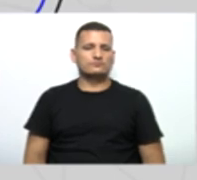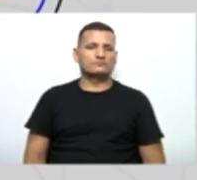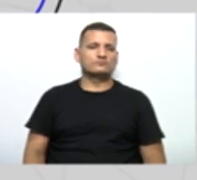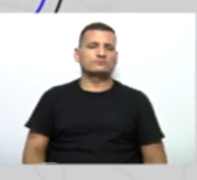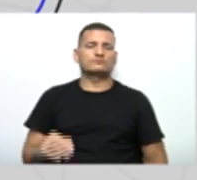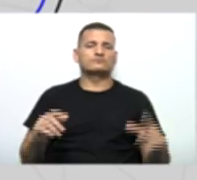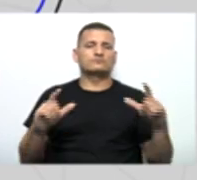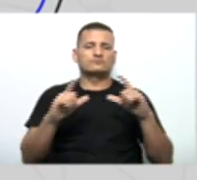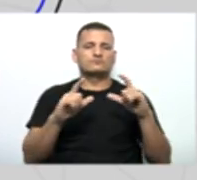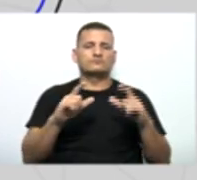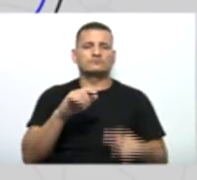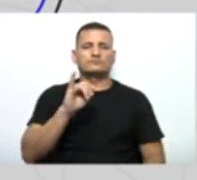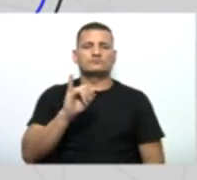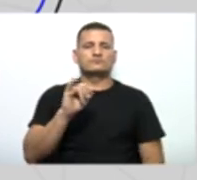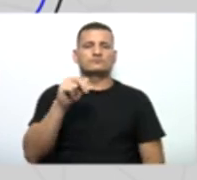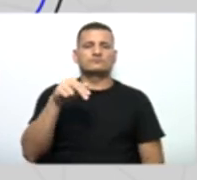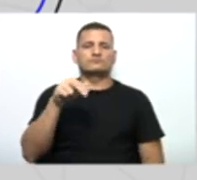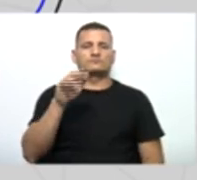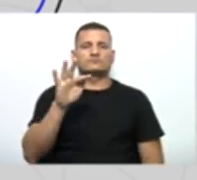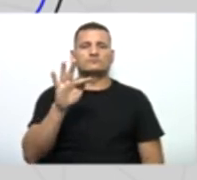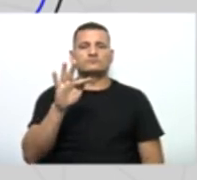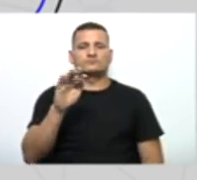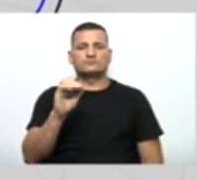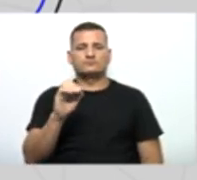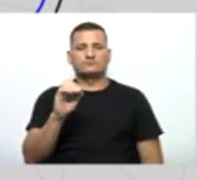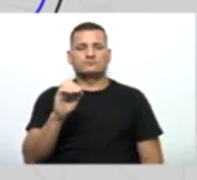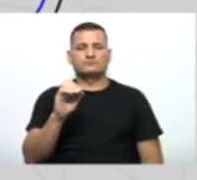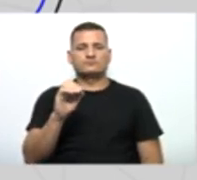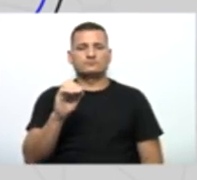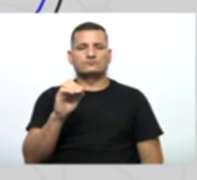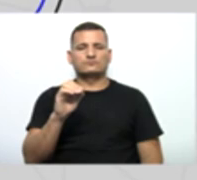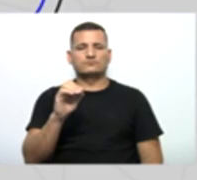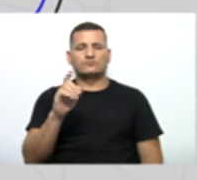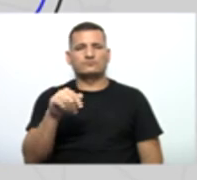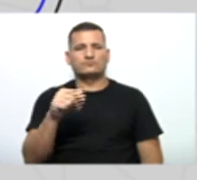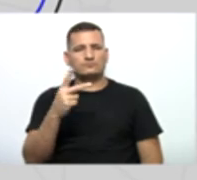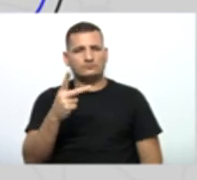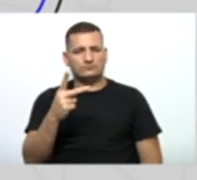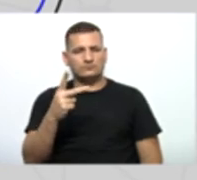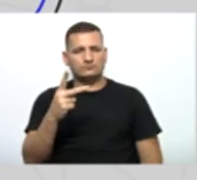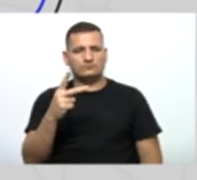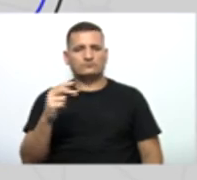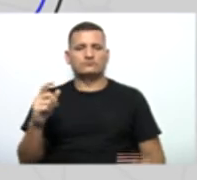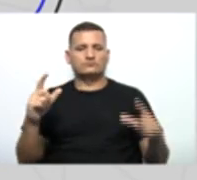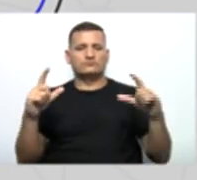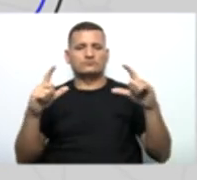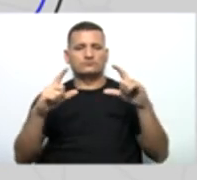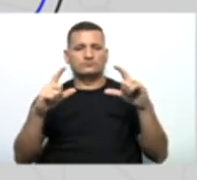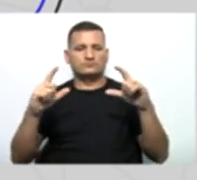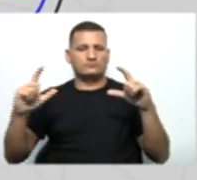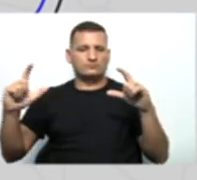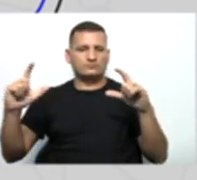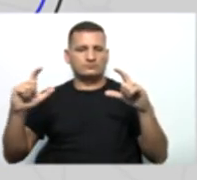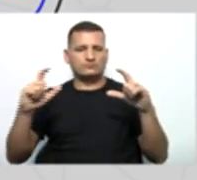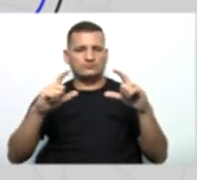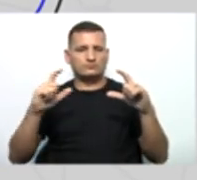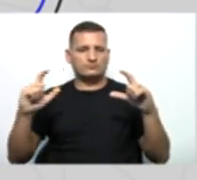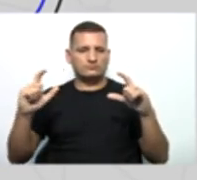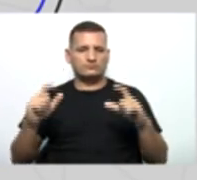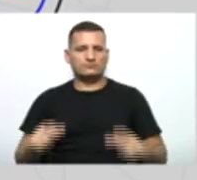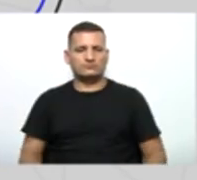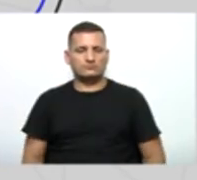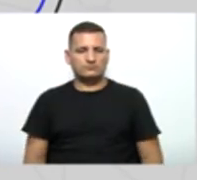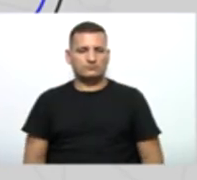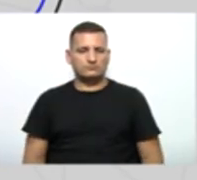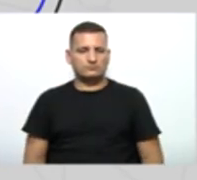Eu acredito que só não dê para perceber direito que são dois parênteses ali fechando. No público? Ah, tá, entendi. Bem aqui,